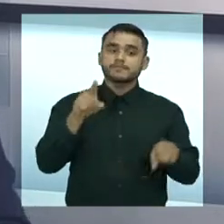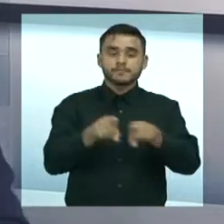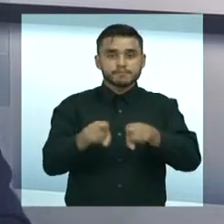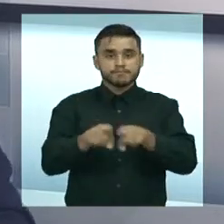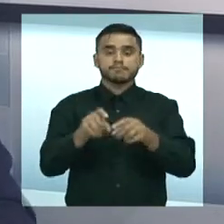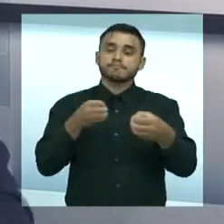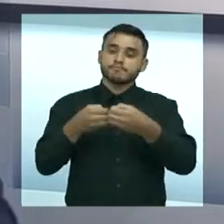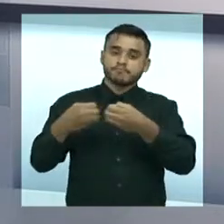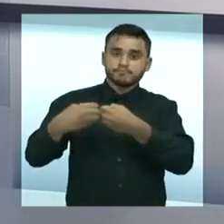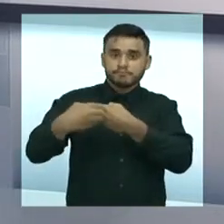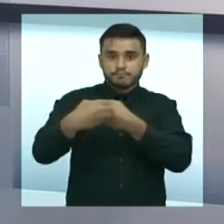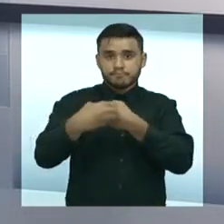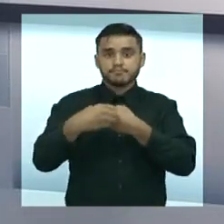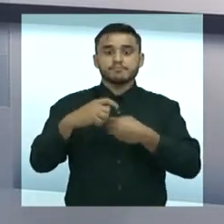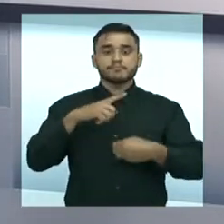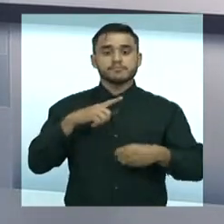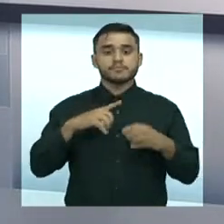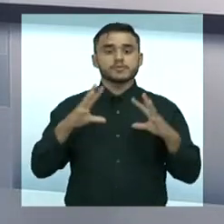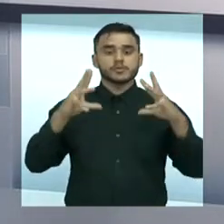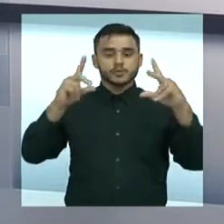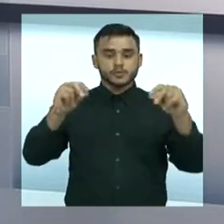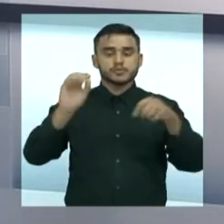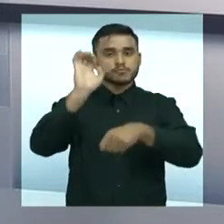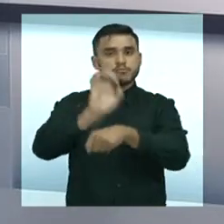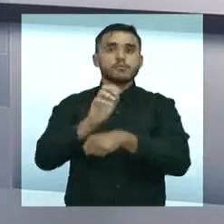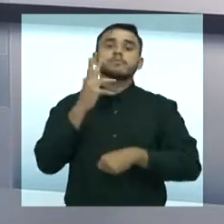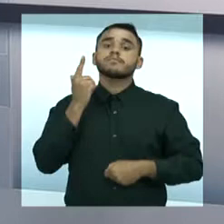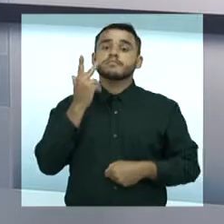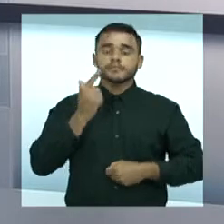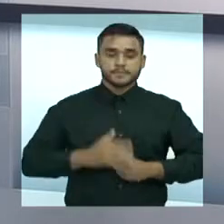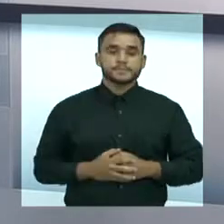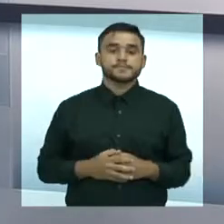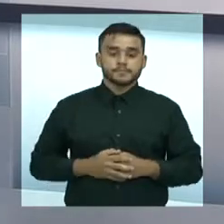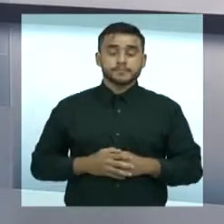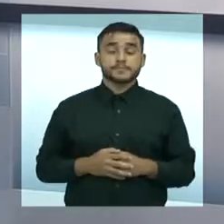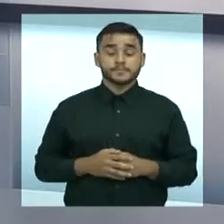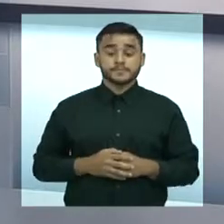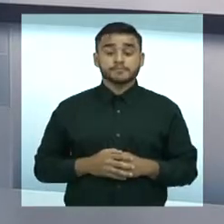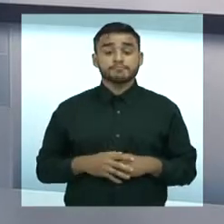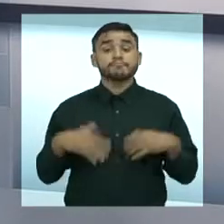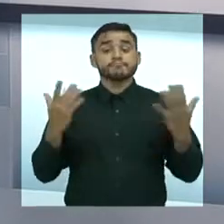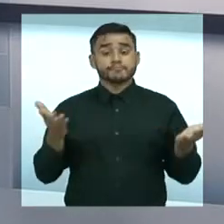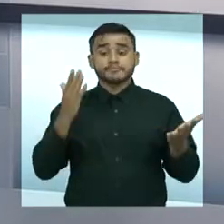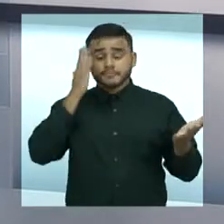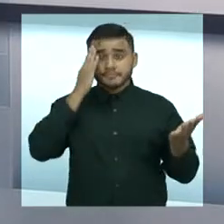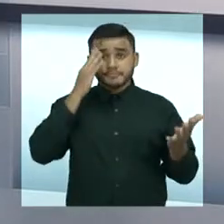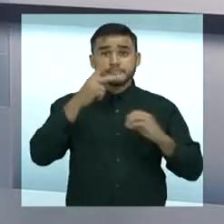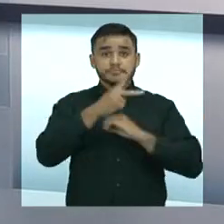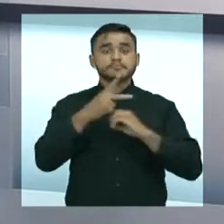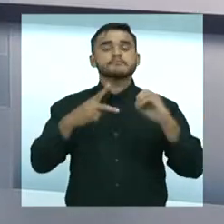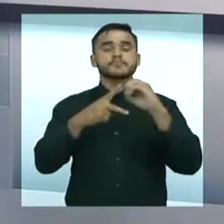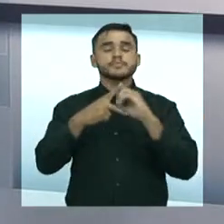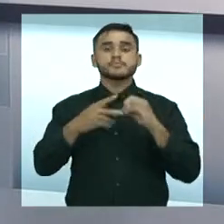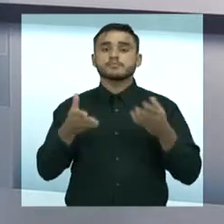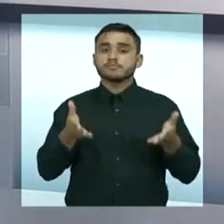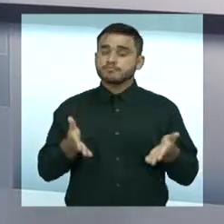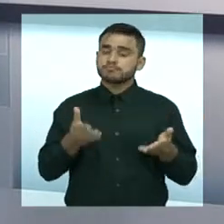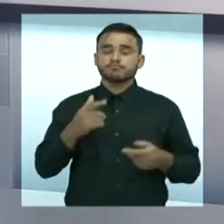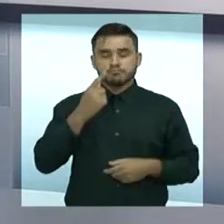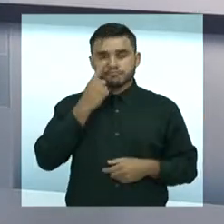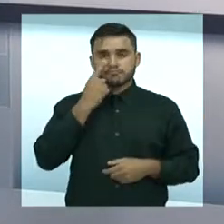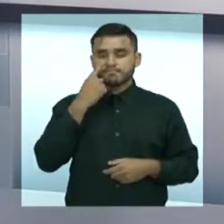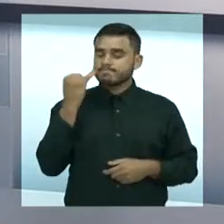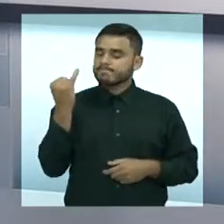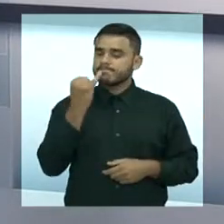para suas retransmissoras em todo o estado do Ceará. O programa Pela Ordem é uma importante